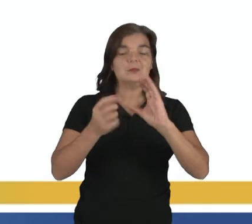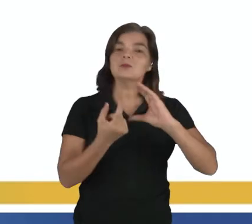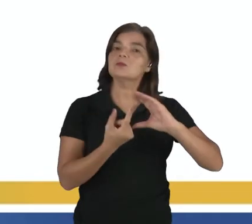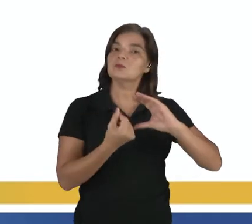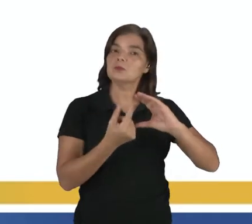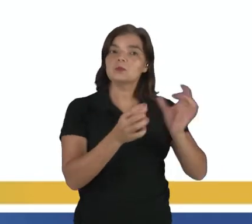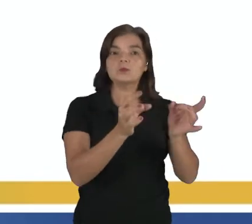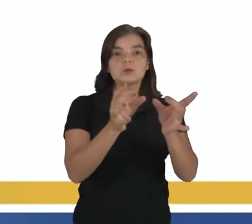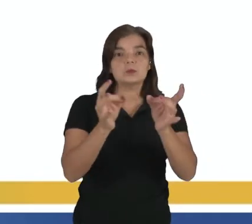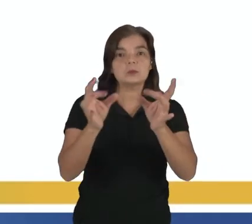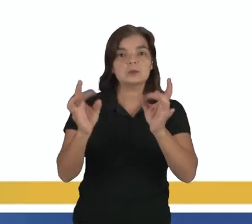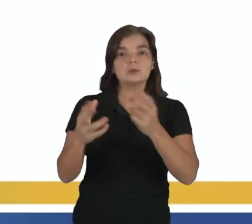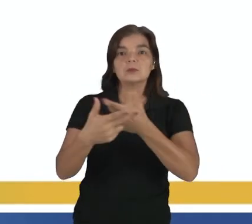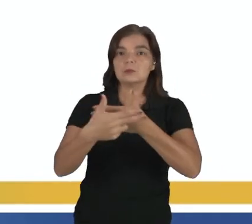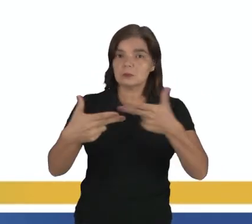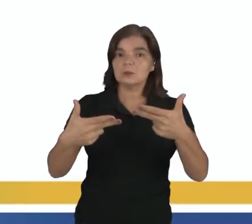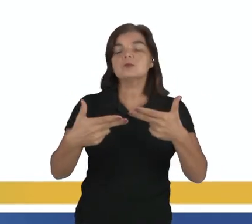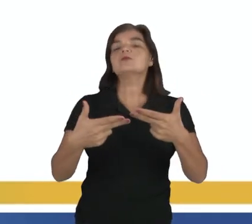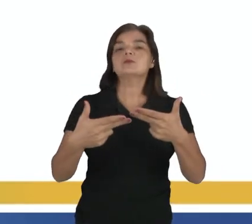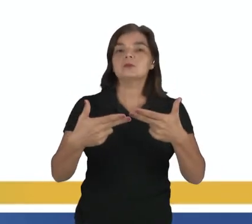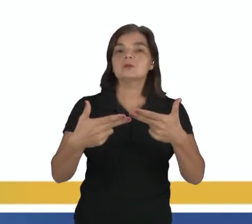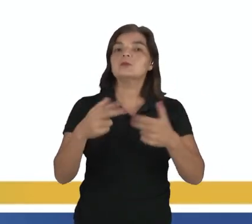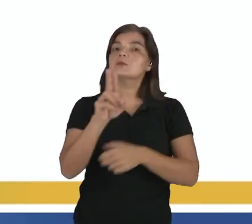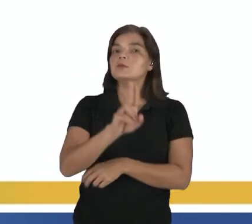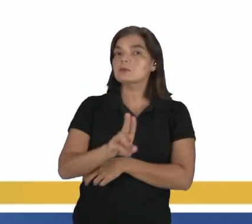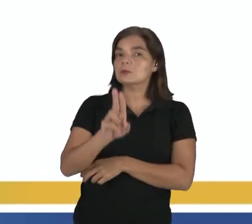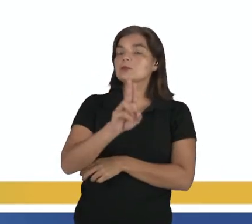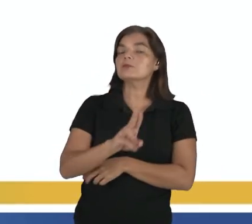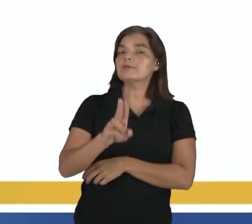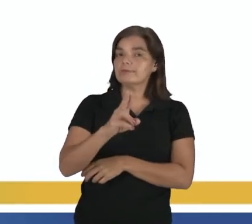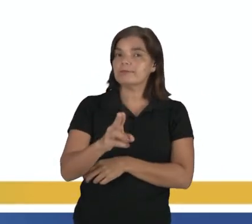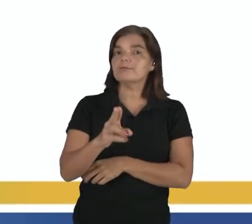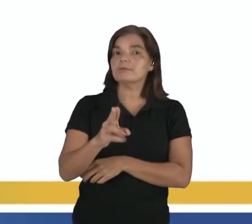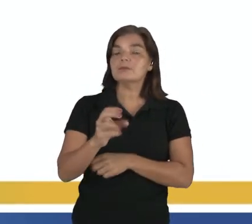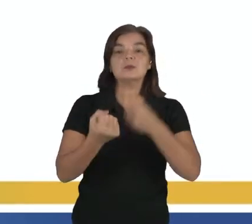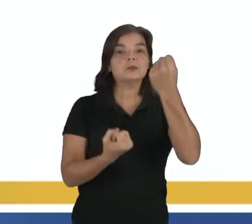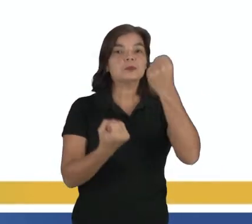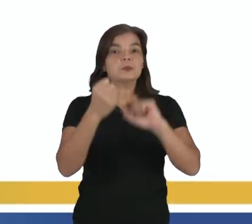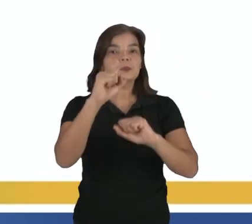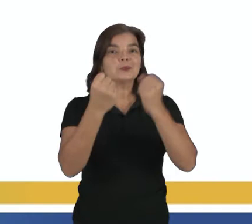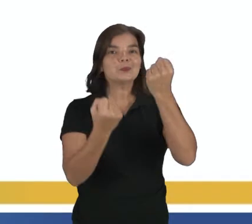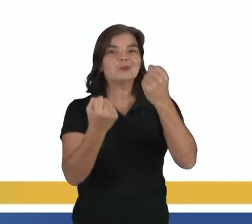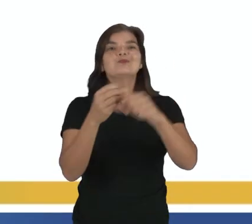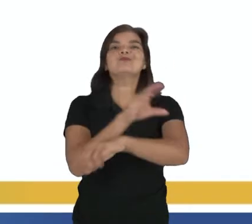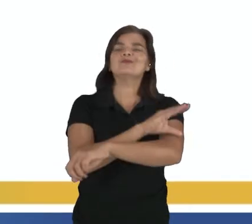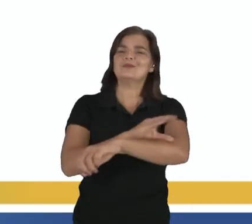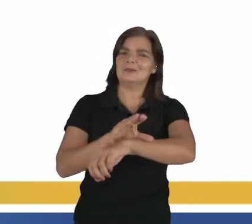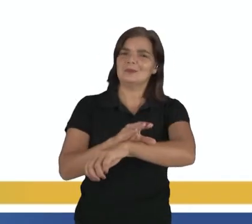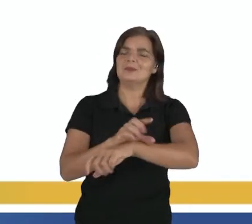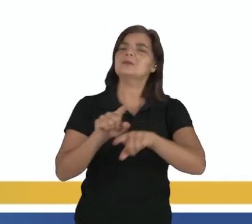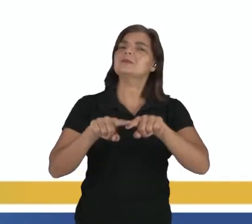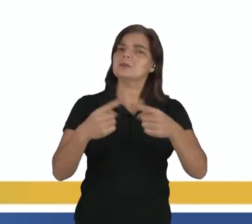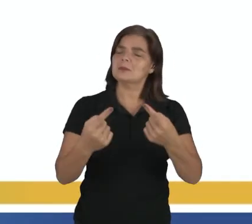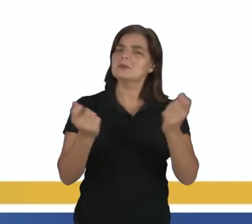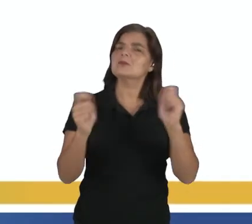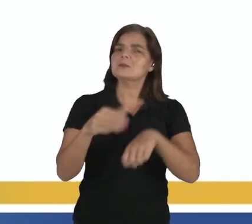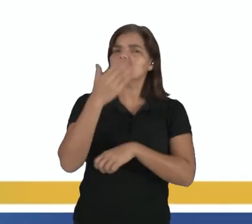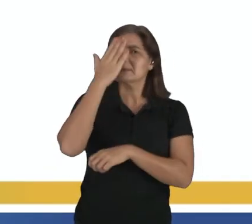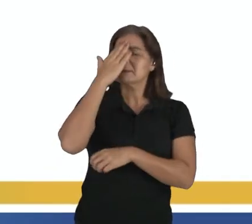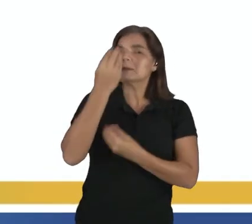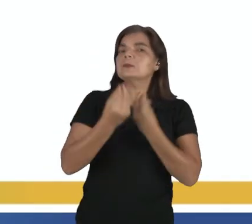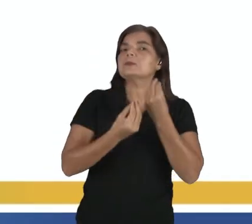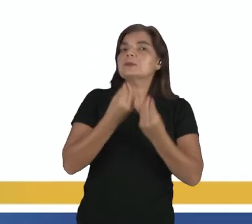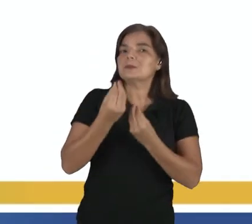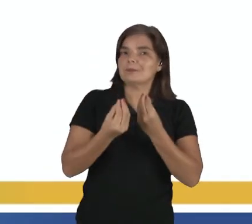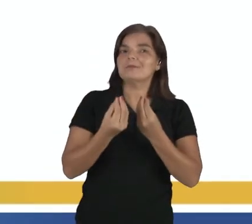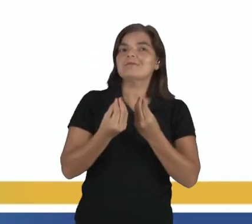para vender todas as mercadorias, utiliza dessa indústria cultural, que nós também podemos entender como